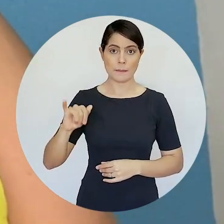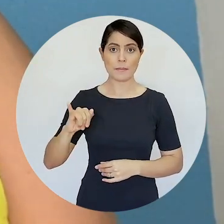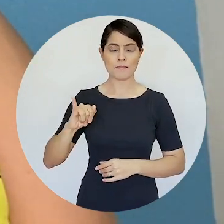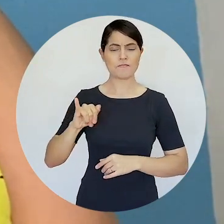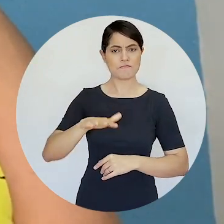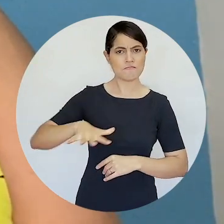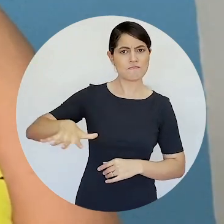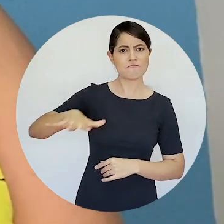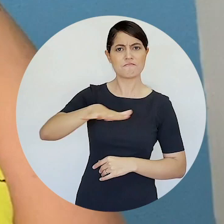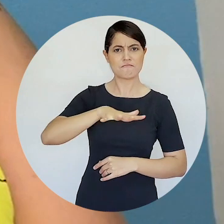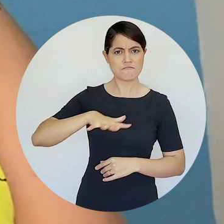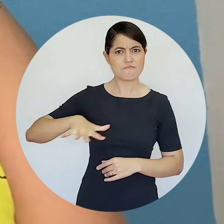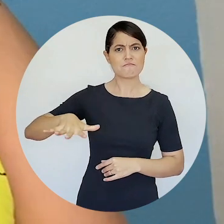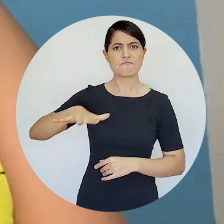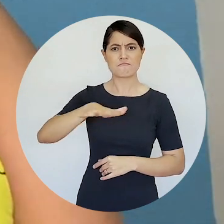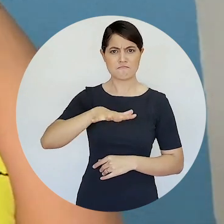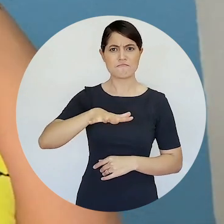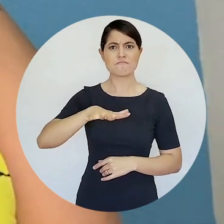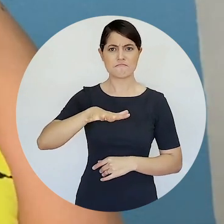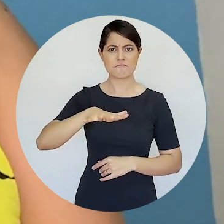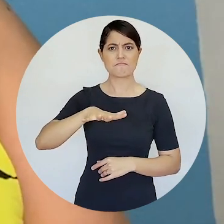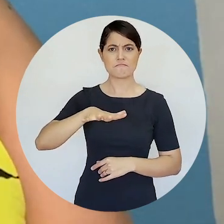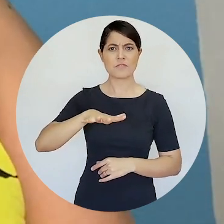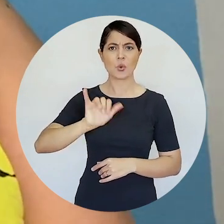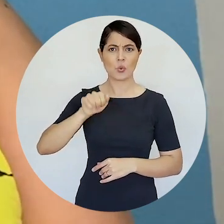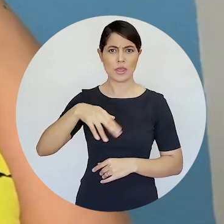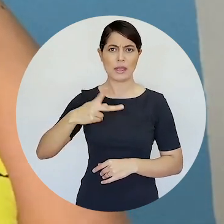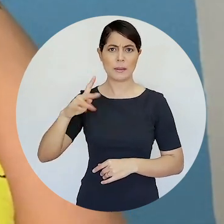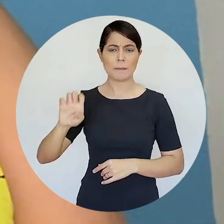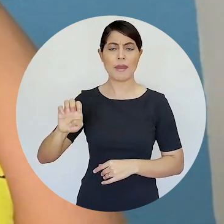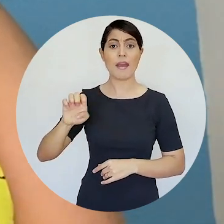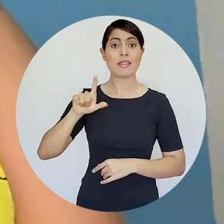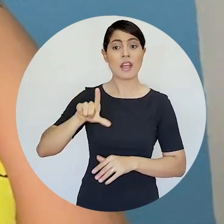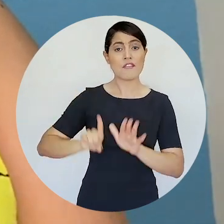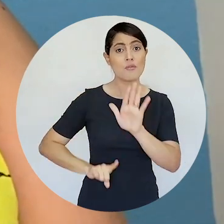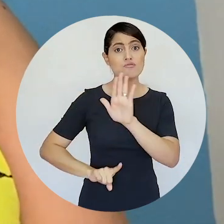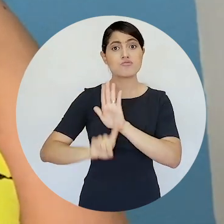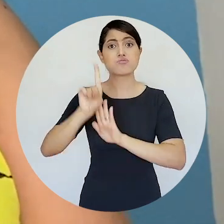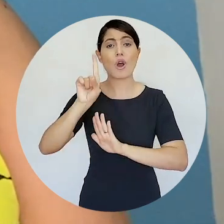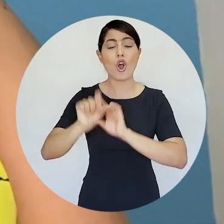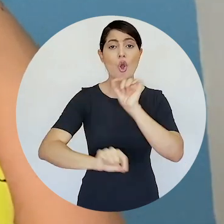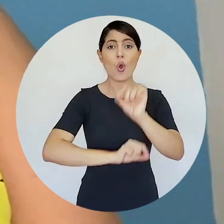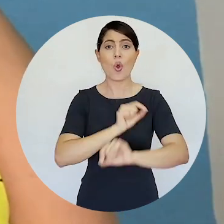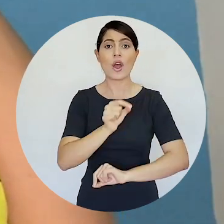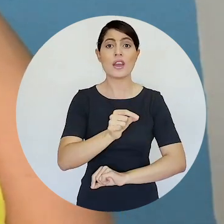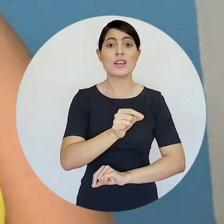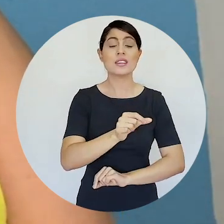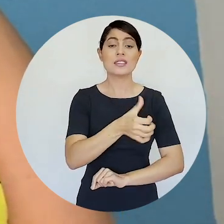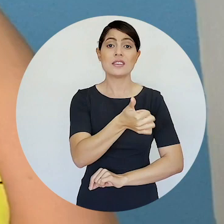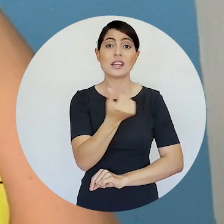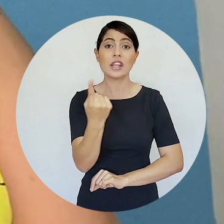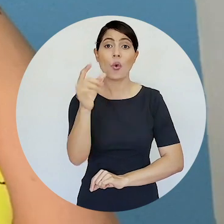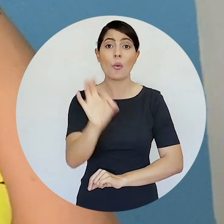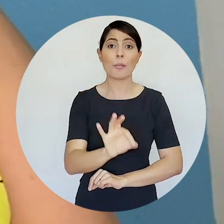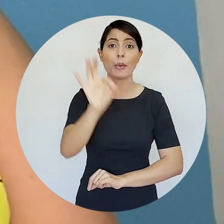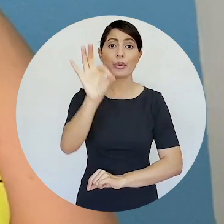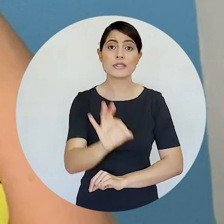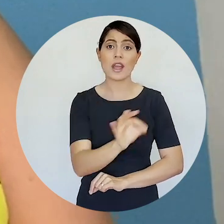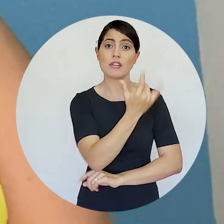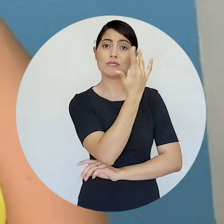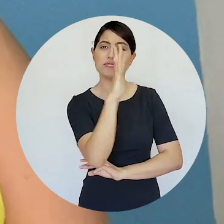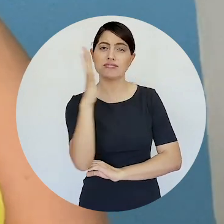de Pesquisas Espaciais, o INPE, entre janeiro a abril de 2020, houve um crescimento de 61%